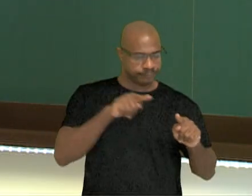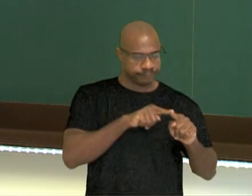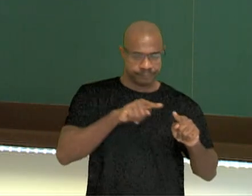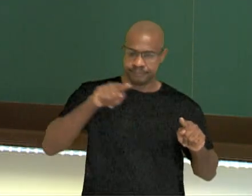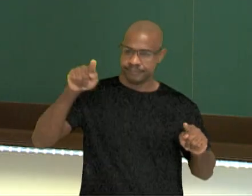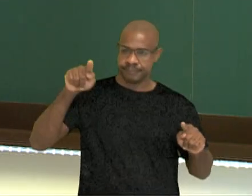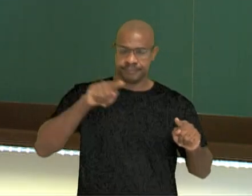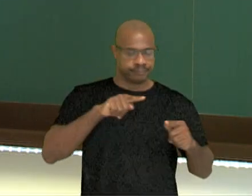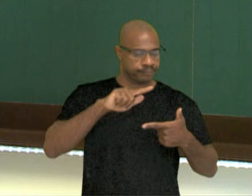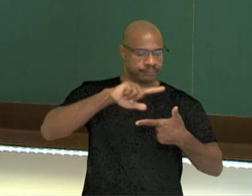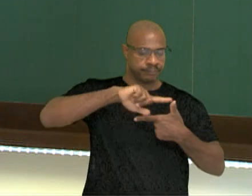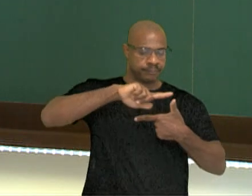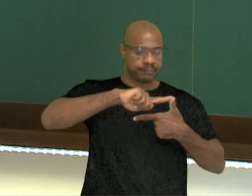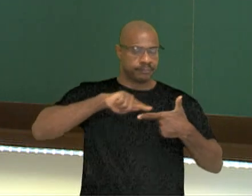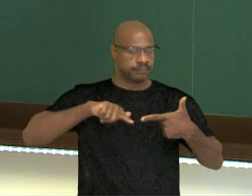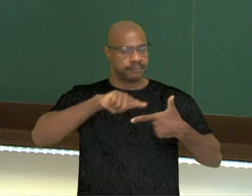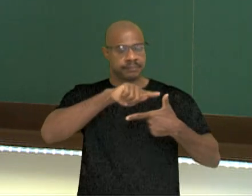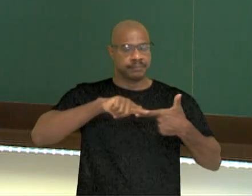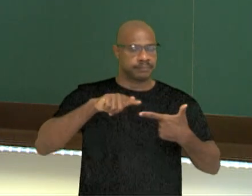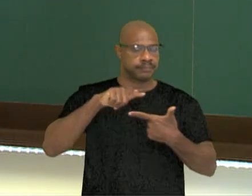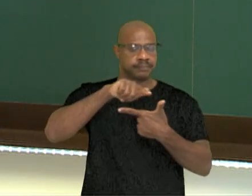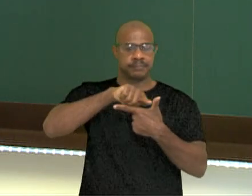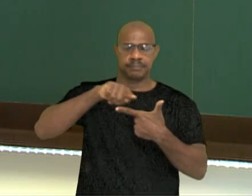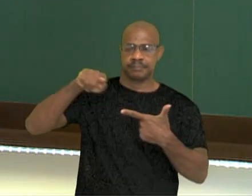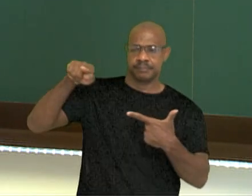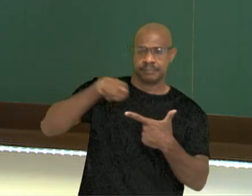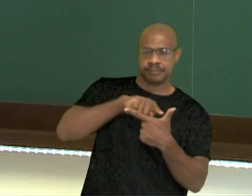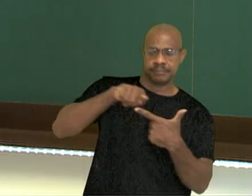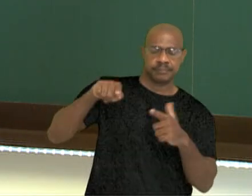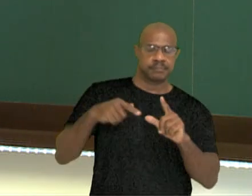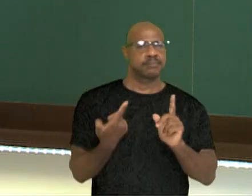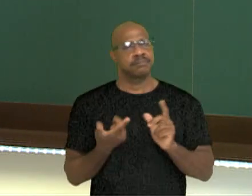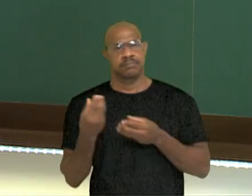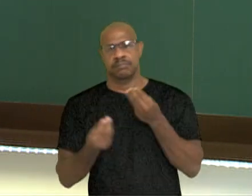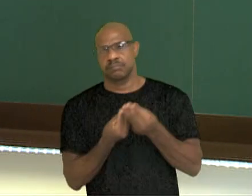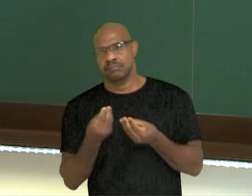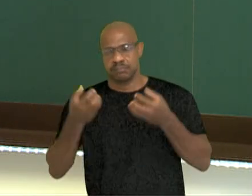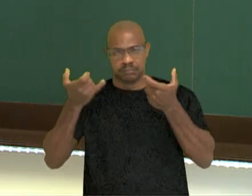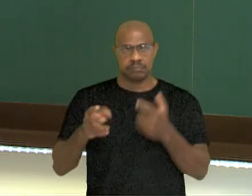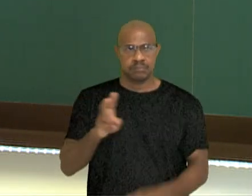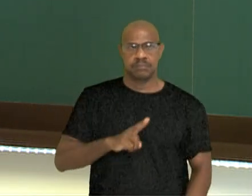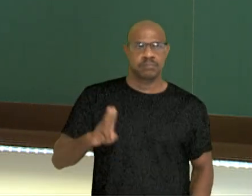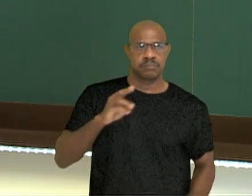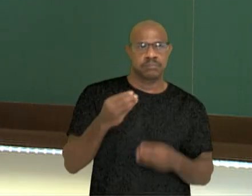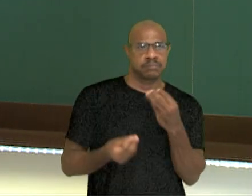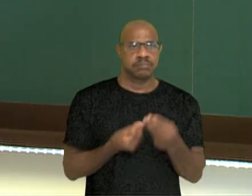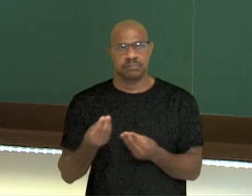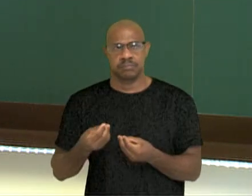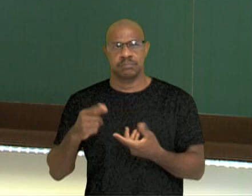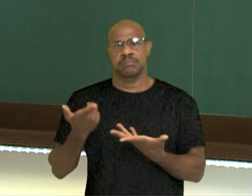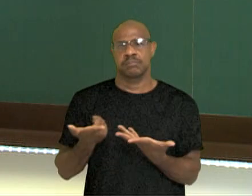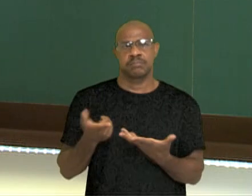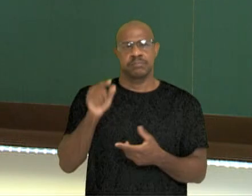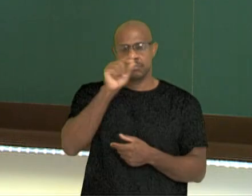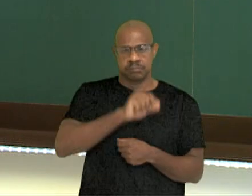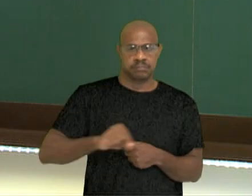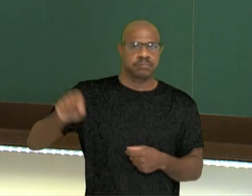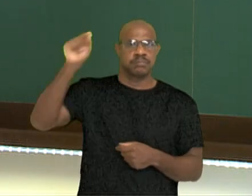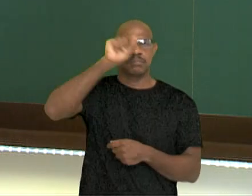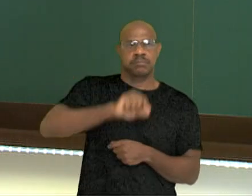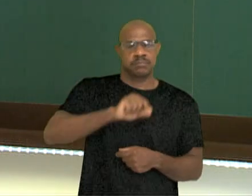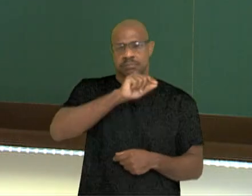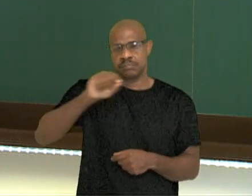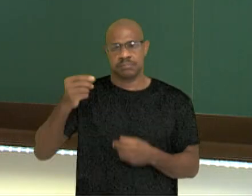relacionando, além da semelhança entre figuras, polígonos, acaba utilizando razões trigonométricas. Então é uma figura